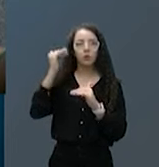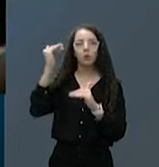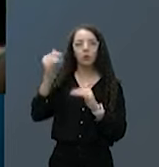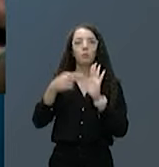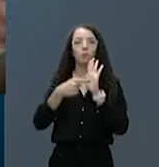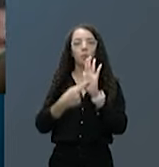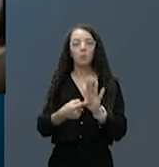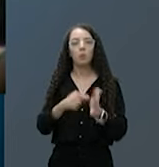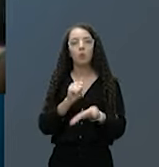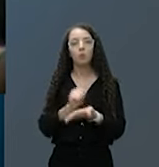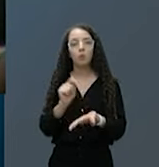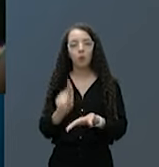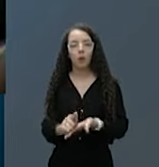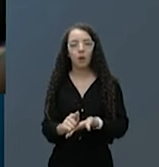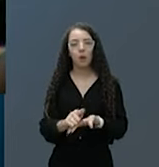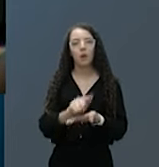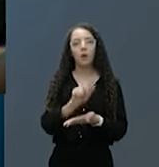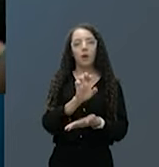número